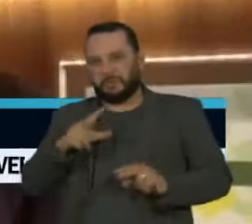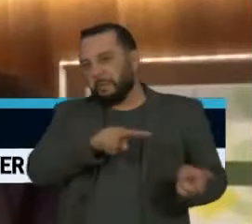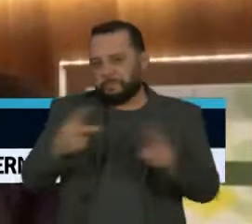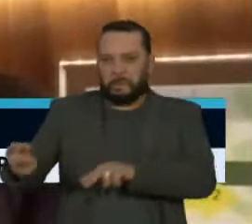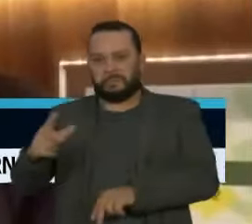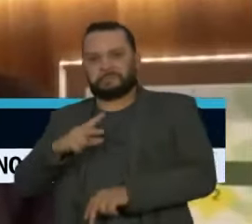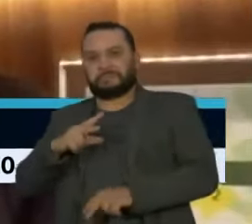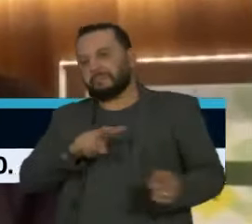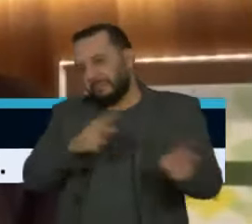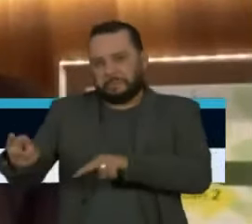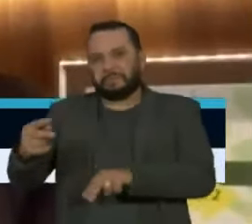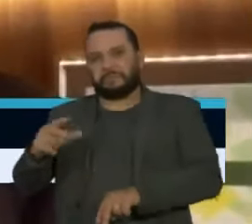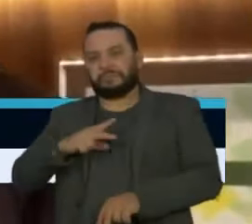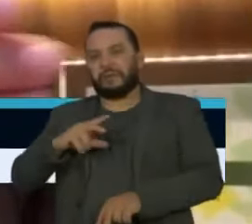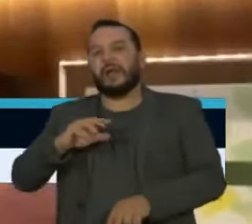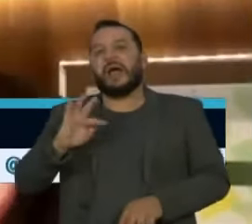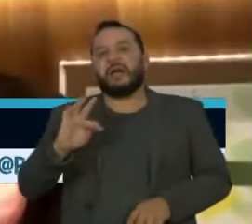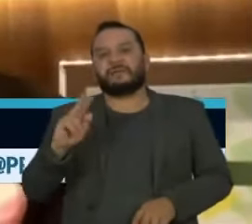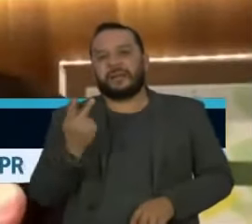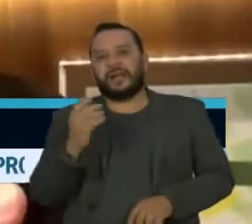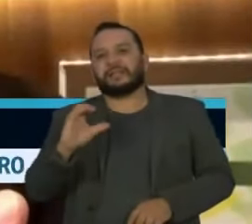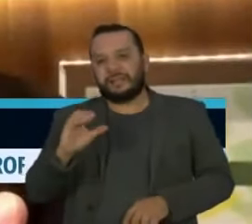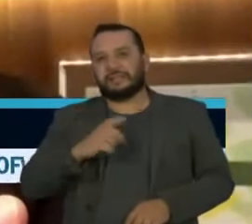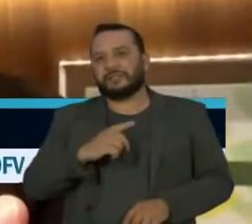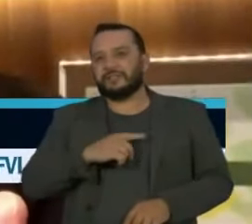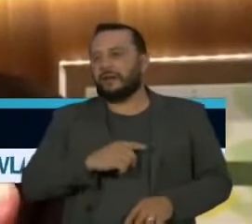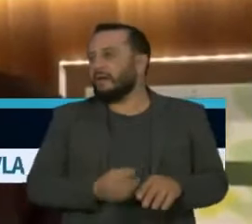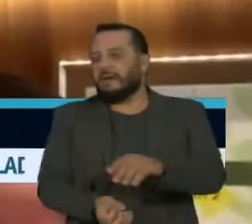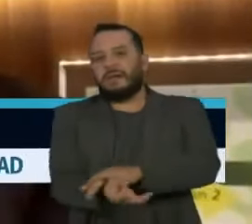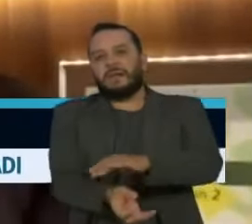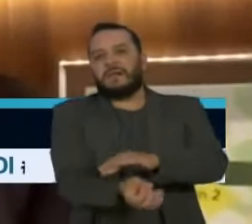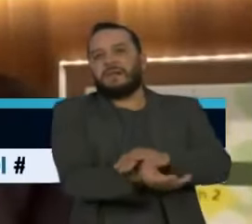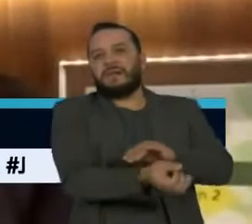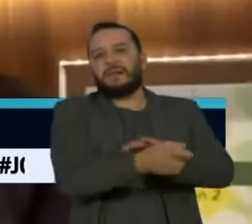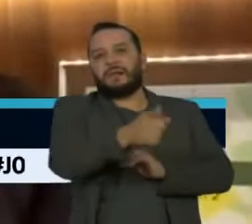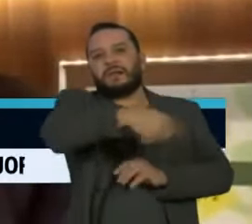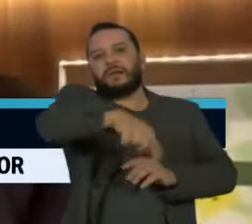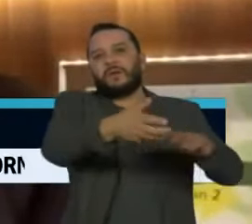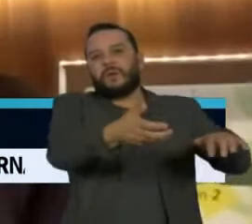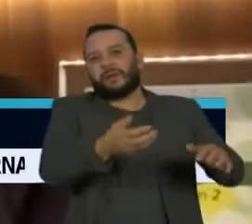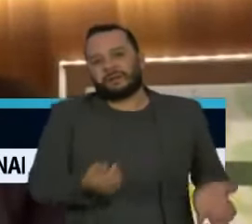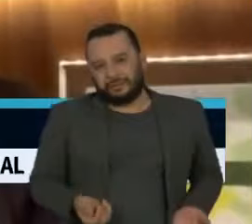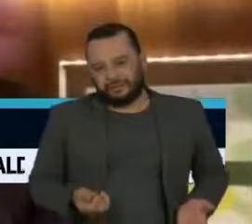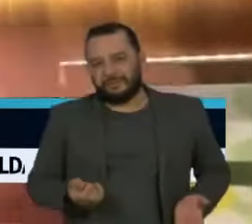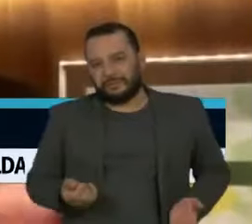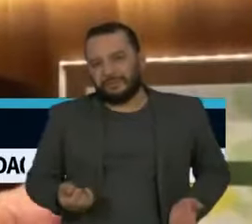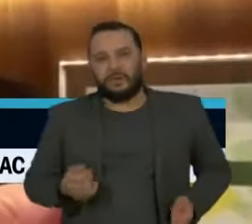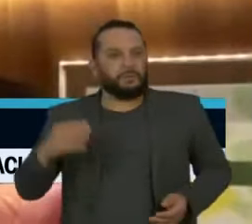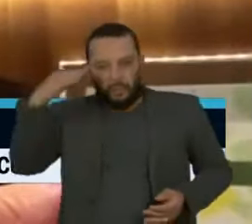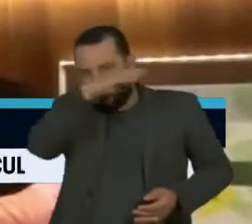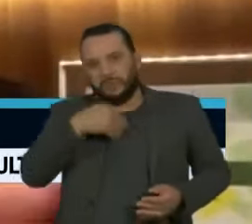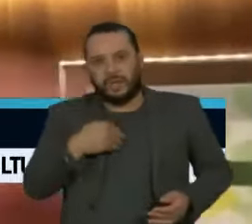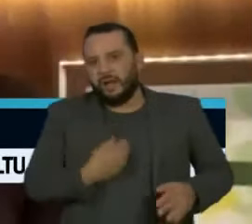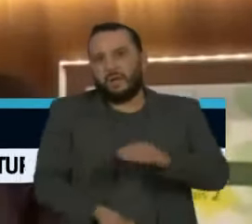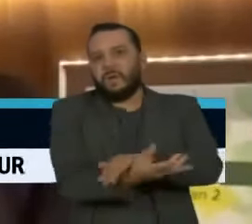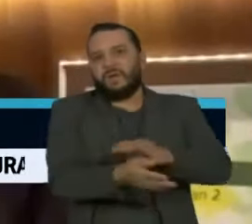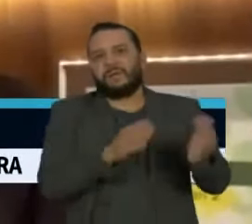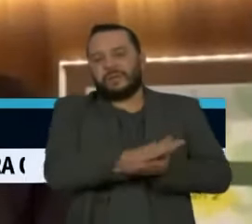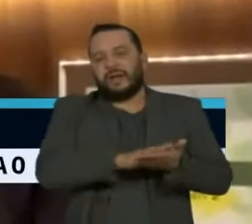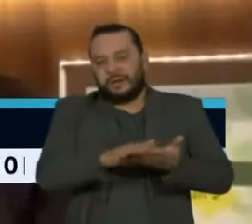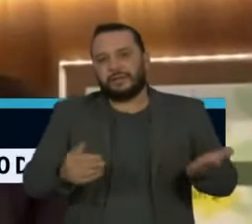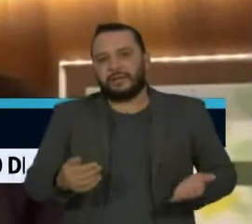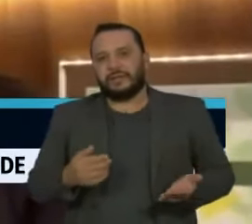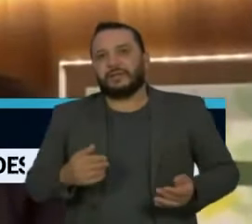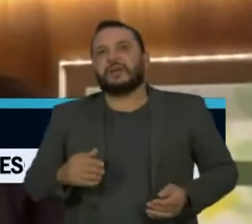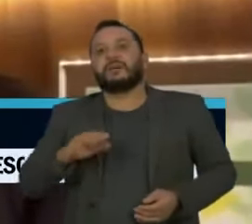Bolsonaro. Fernando Henrique tinha a maioria do Congresso. Bolsonaro não tem. Fernando Henrique comprou a maioria do Congresso. Bolsonaro